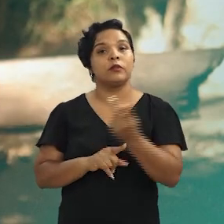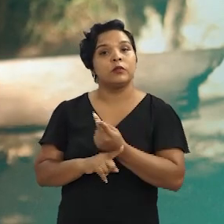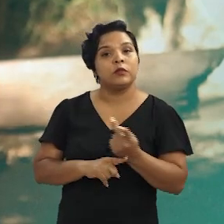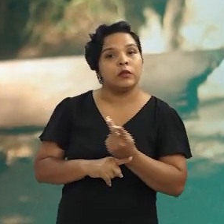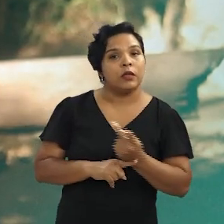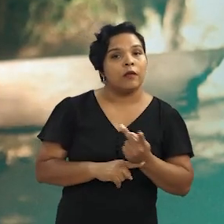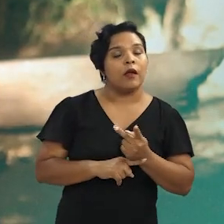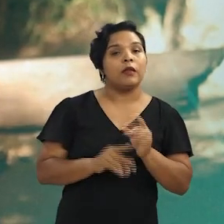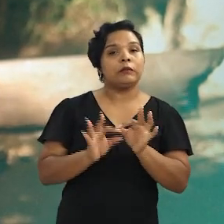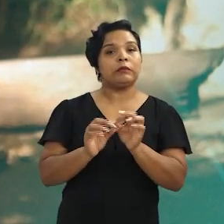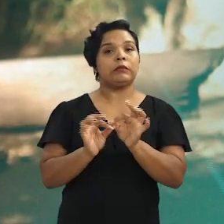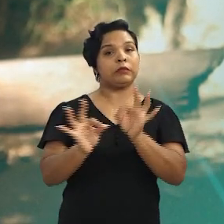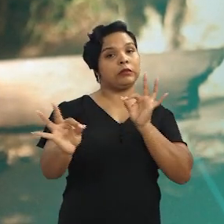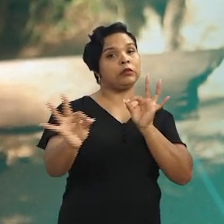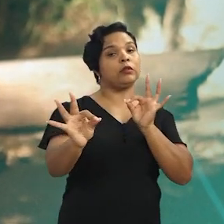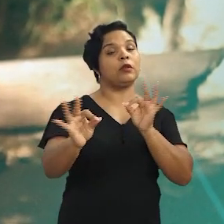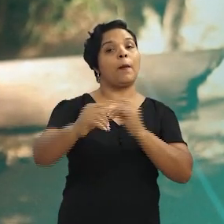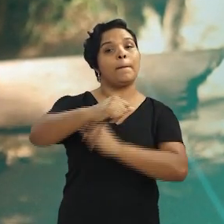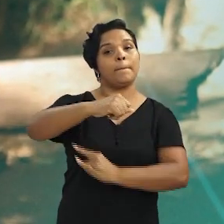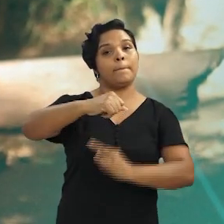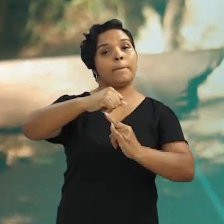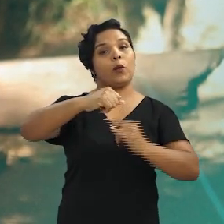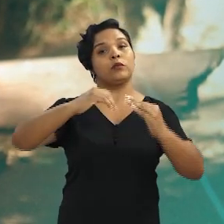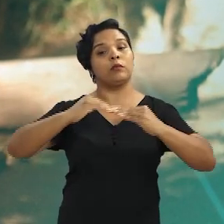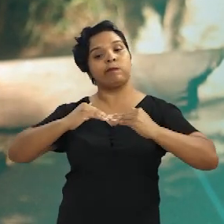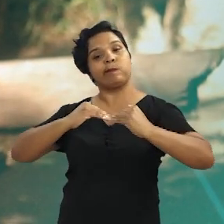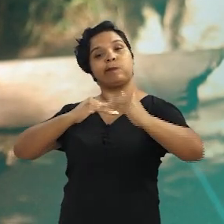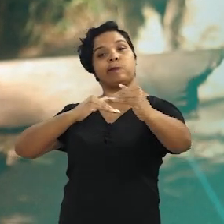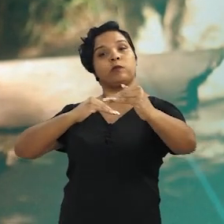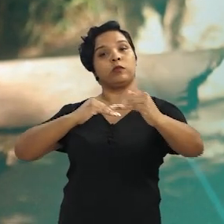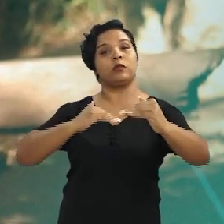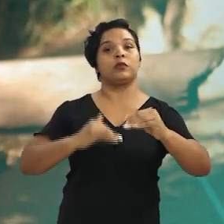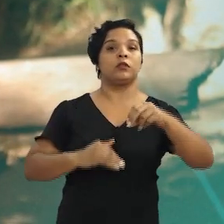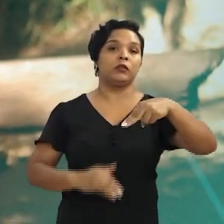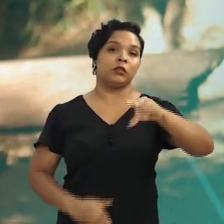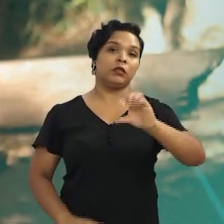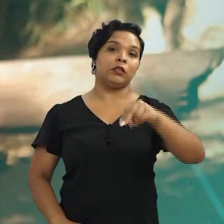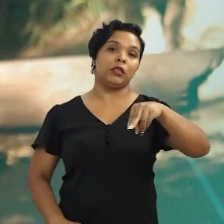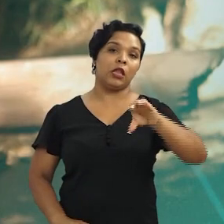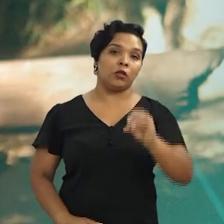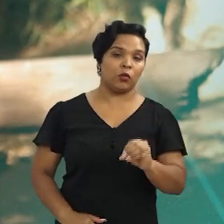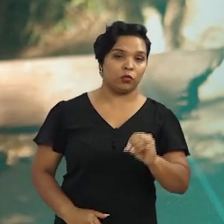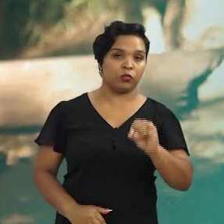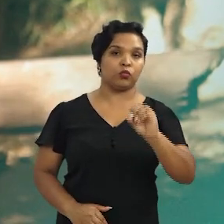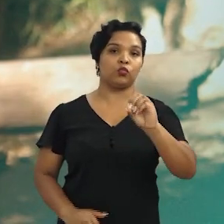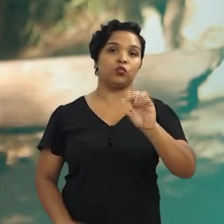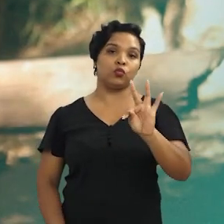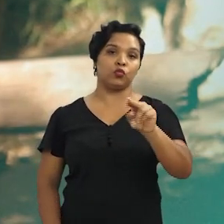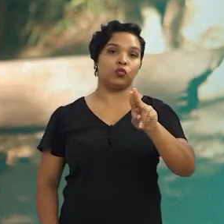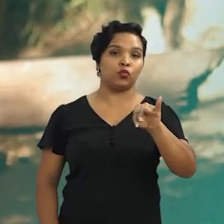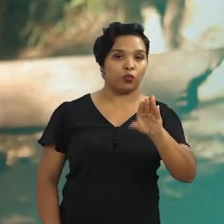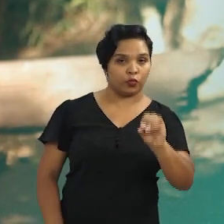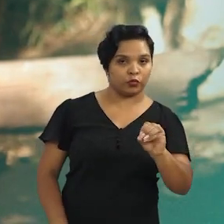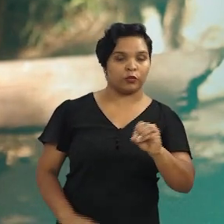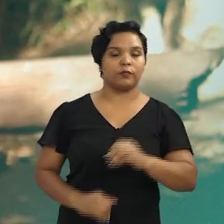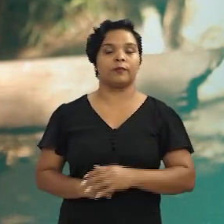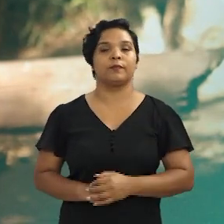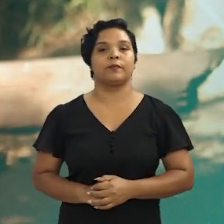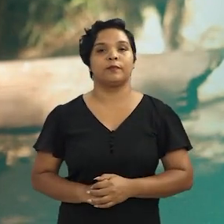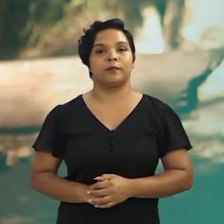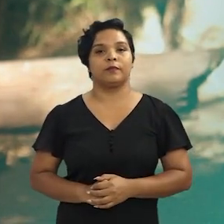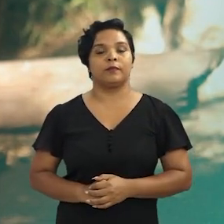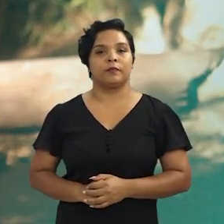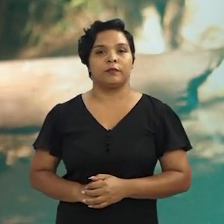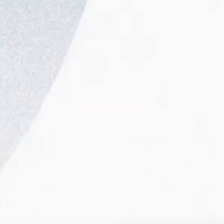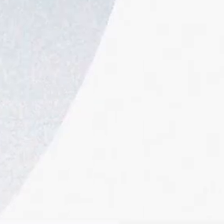conhecer um projeto que busca monitorar de forma remota pontes e viadutos com a utilização de nanotubos de carbono. A gente volta